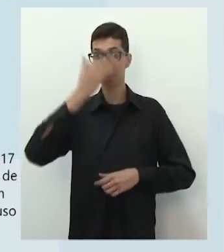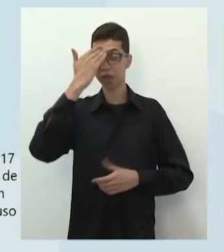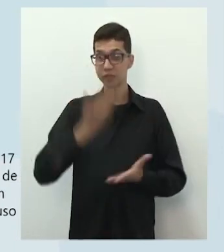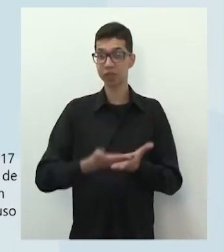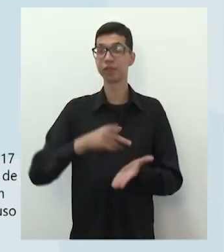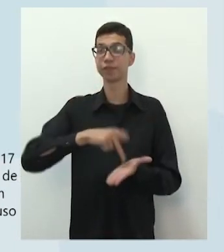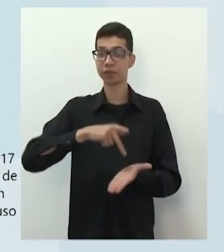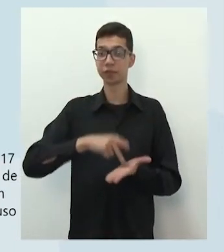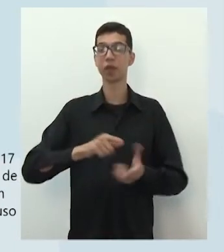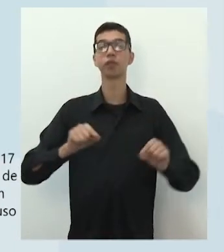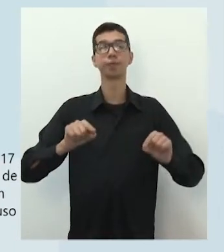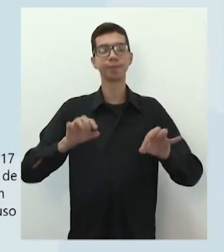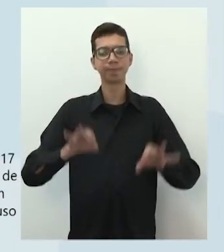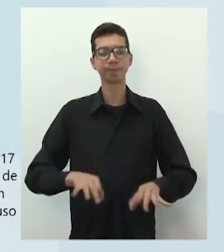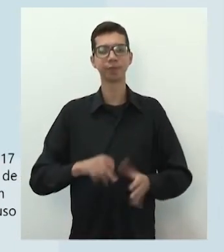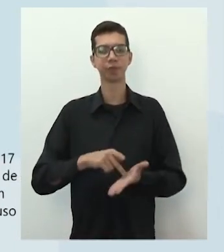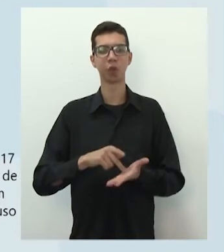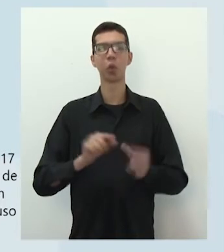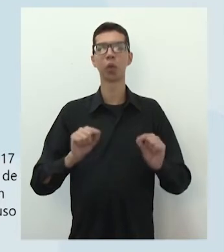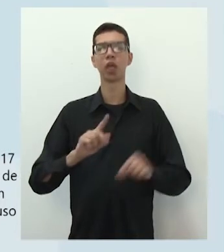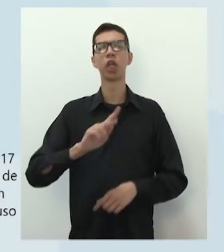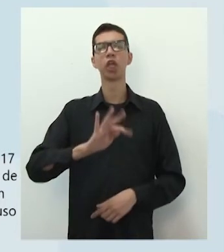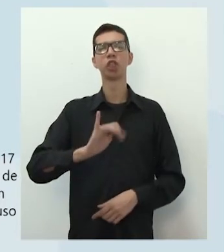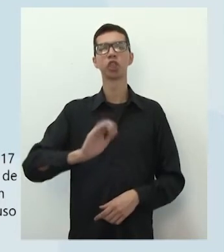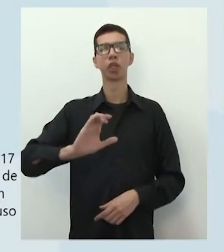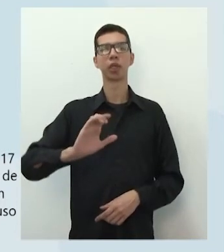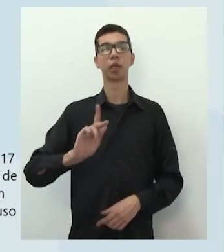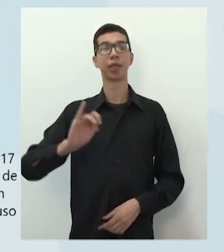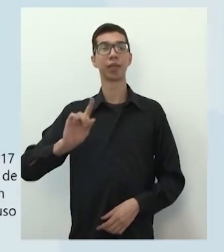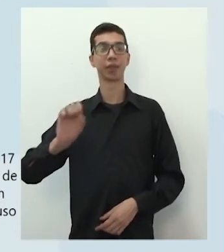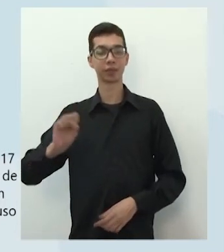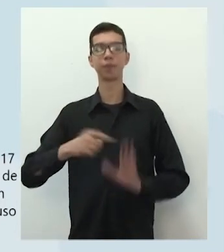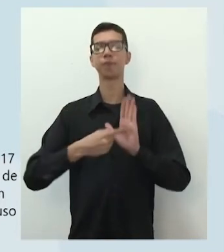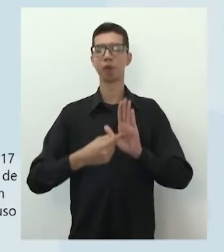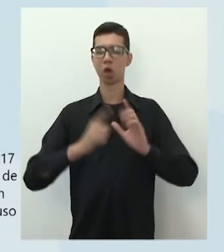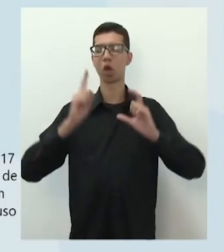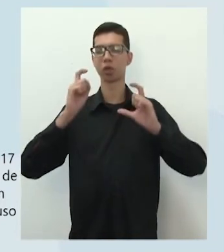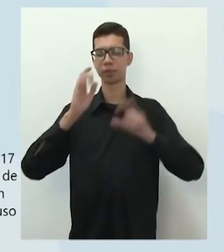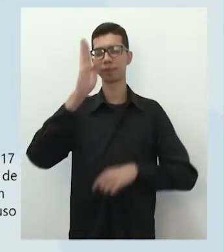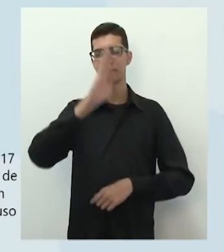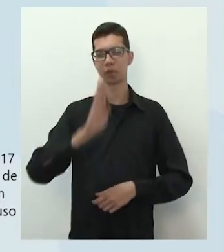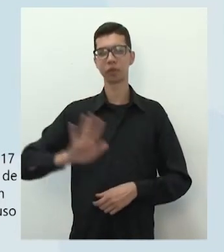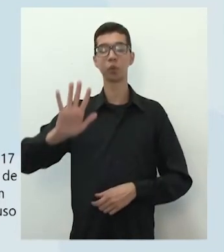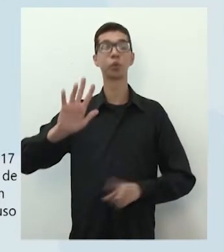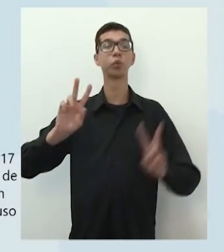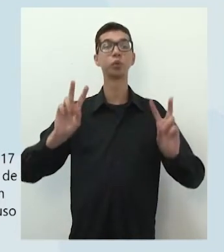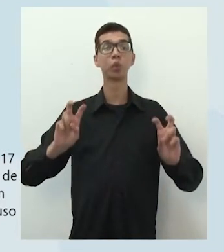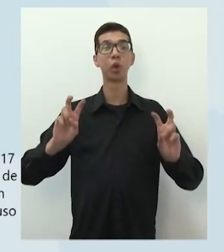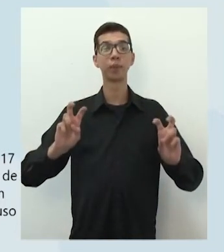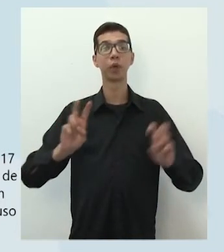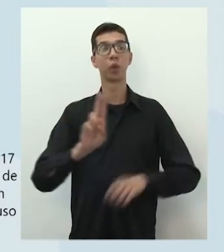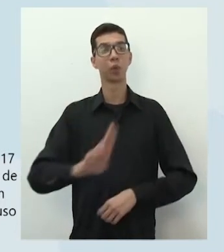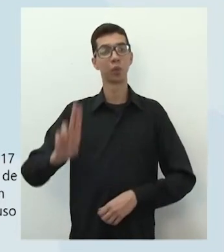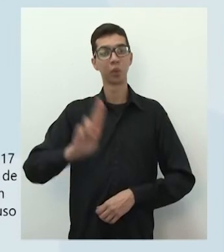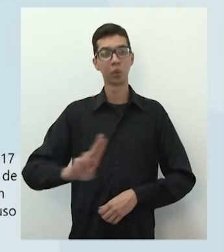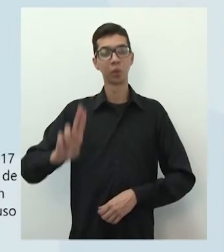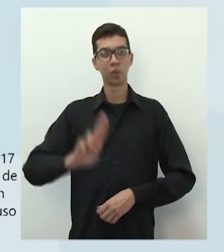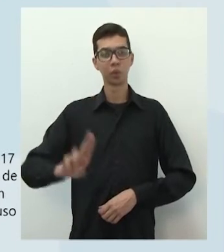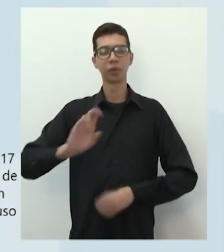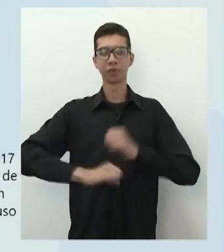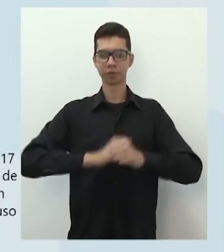que existe sobre consumo de internet no Brasil, o mais sério que tem é esse que você está vendo projetado aí. Está projetado? Não